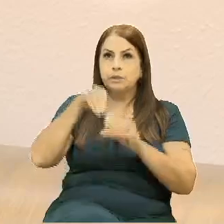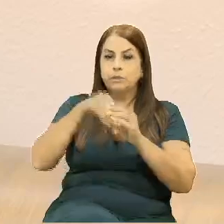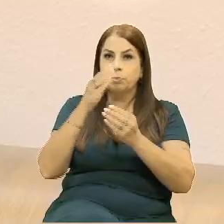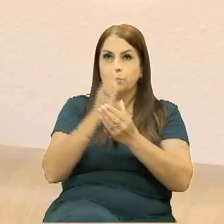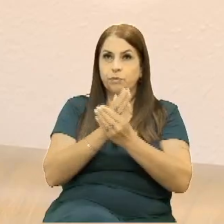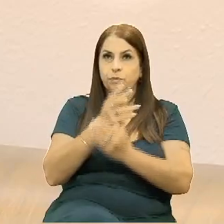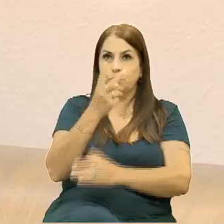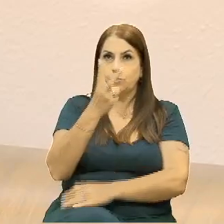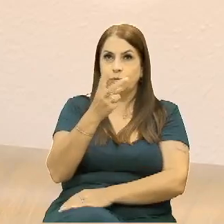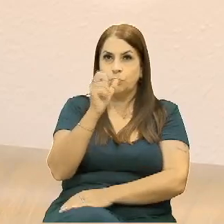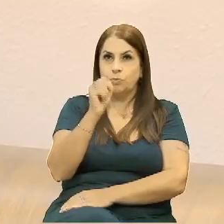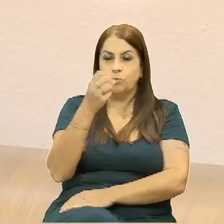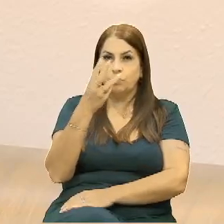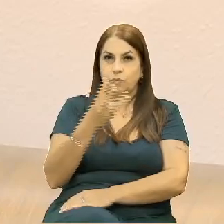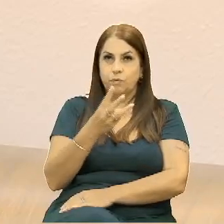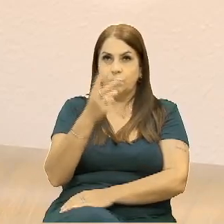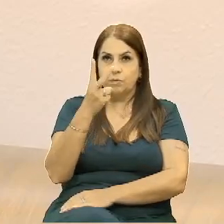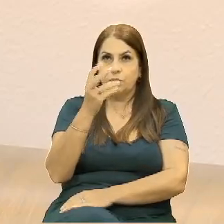número